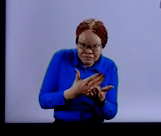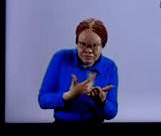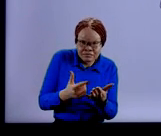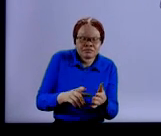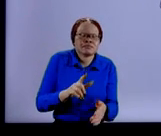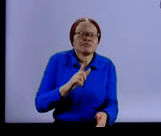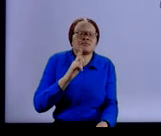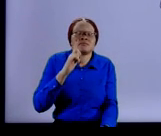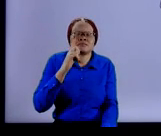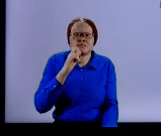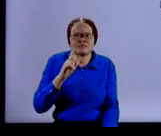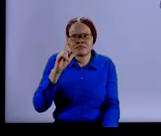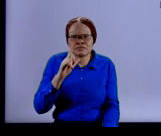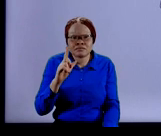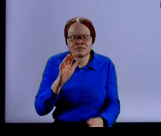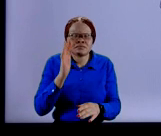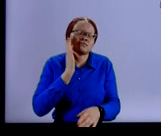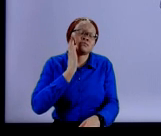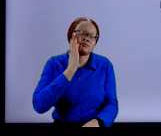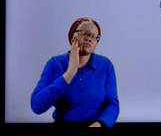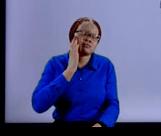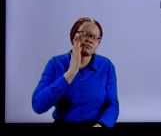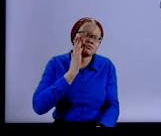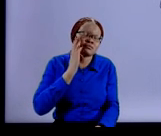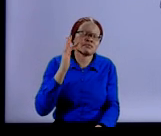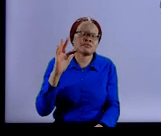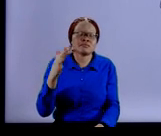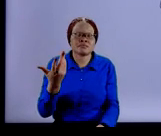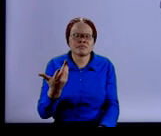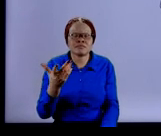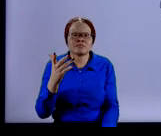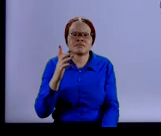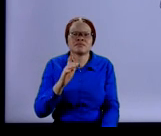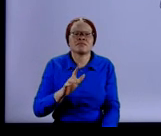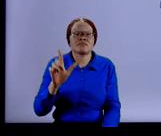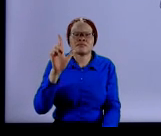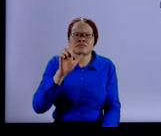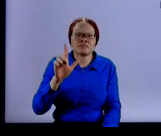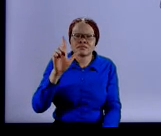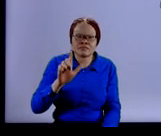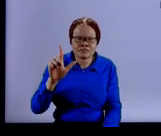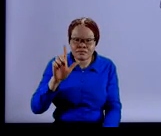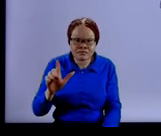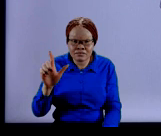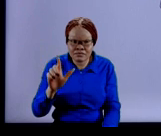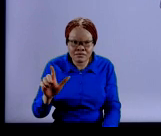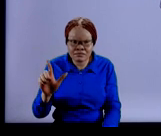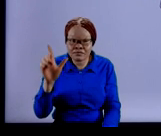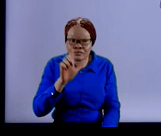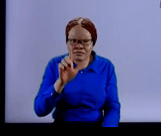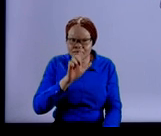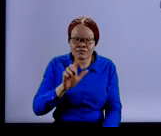caderno lápis Amarelo está aqui lápis amarelos